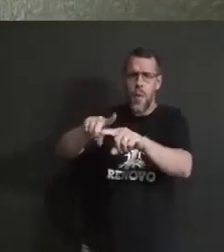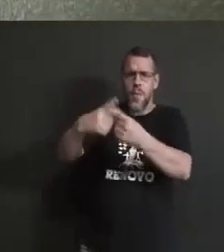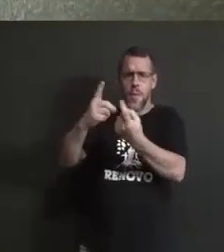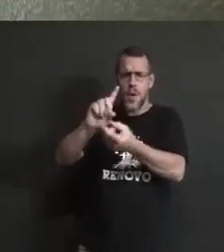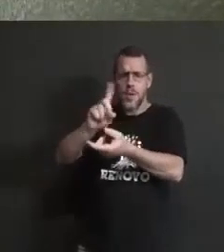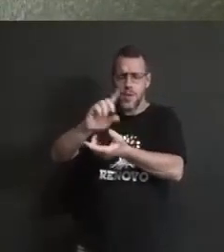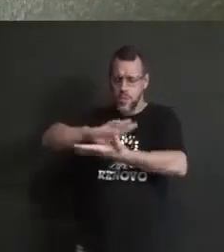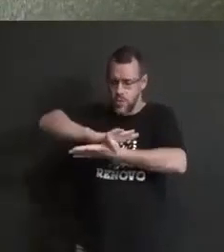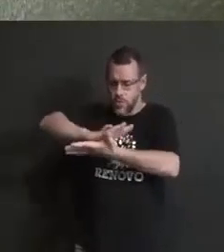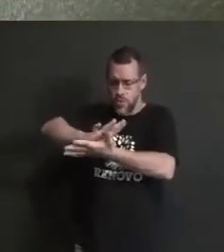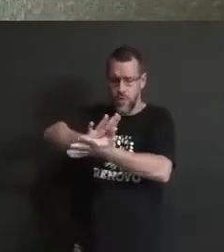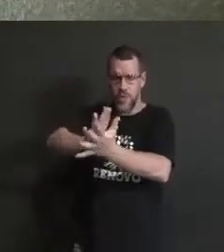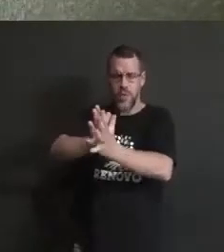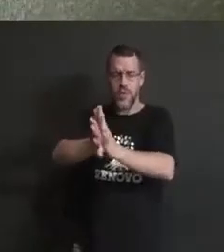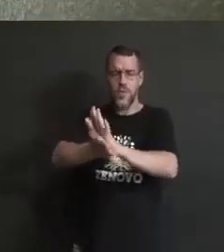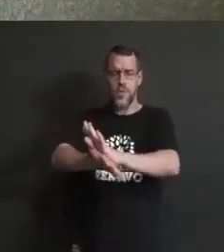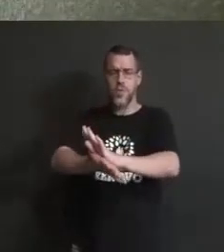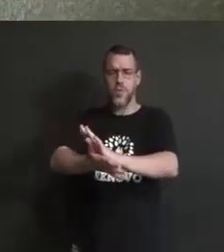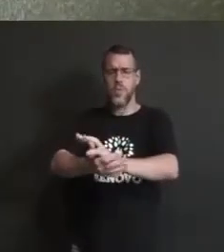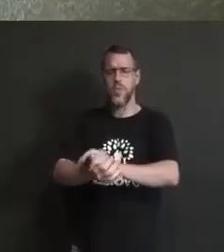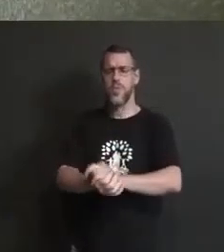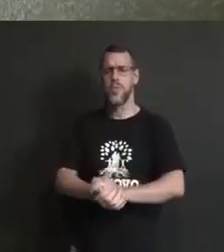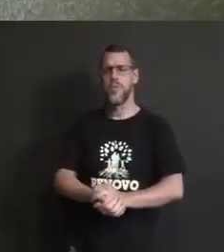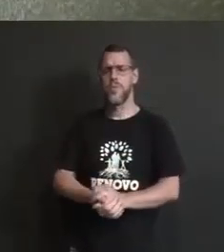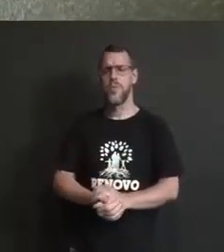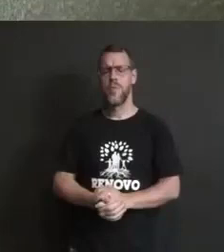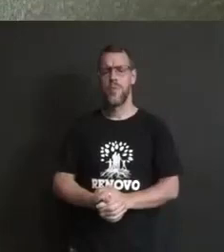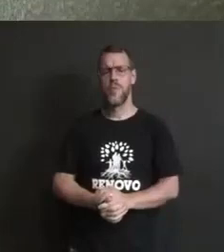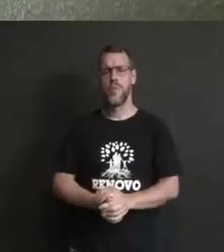sarça não se consumia.